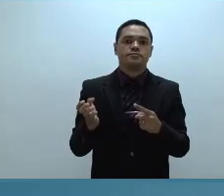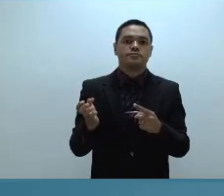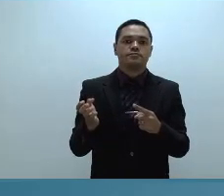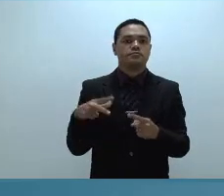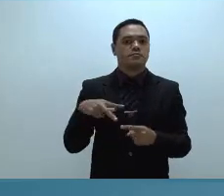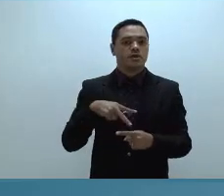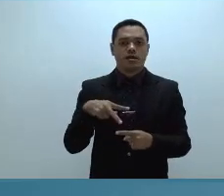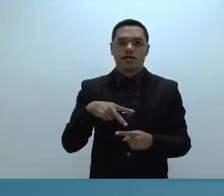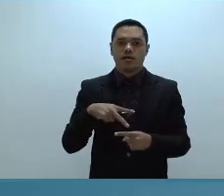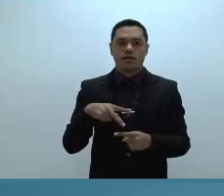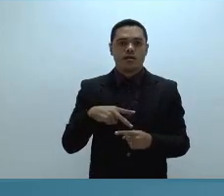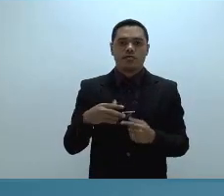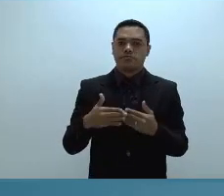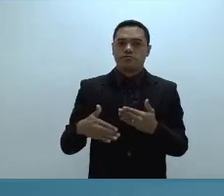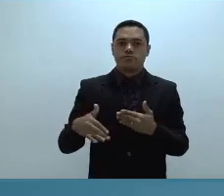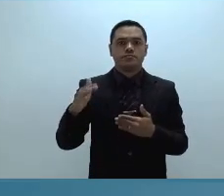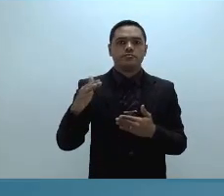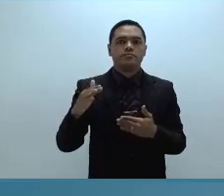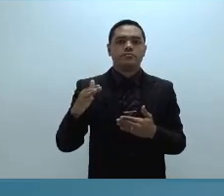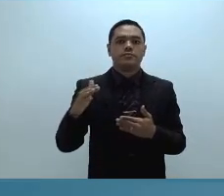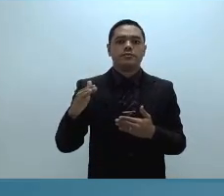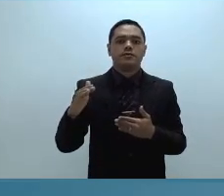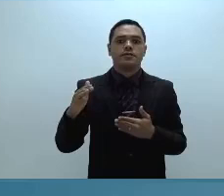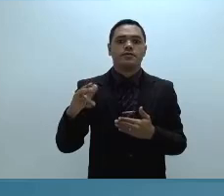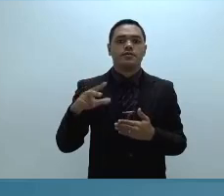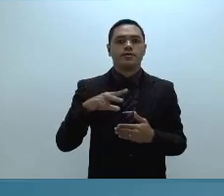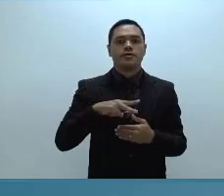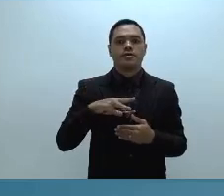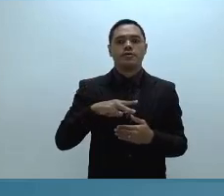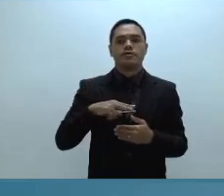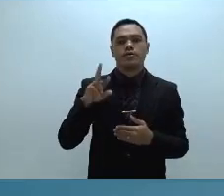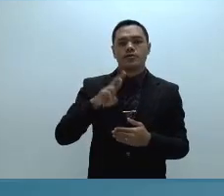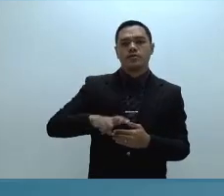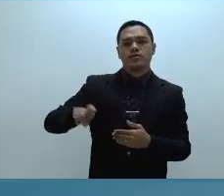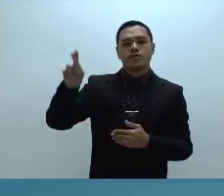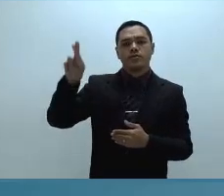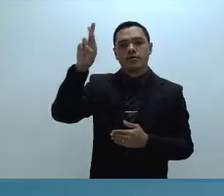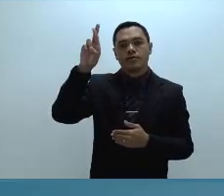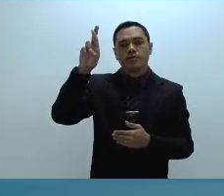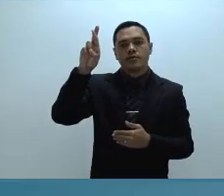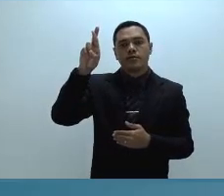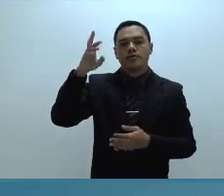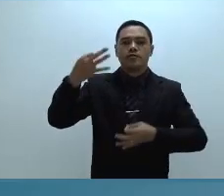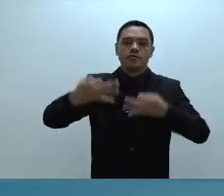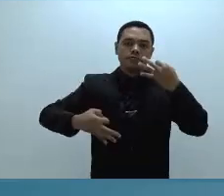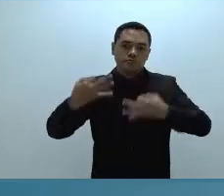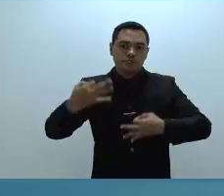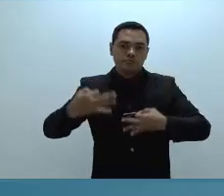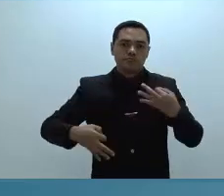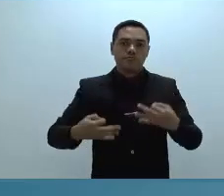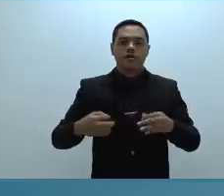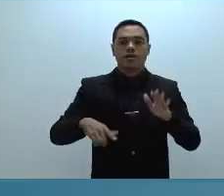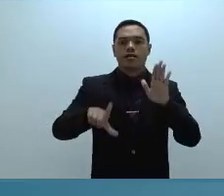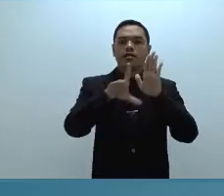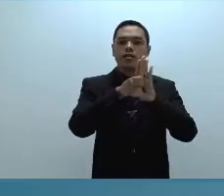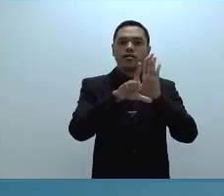de iniciativa privativa do chefe do Poder Executivo em relação às leis